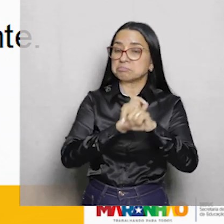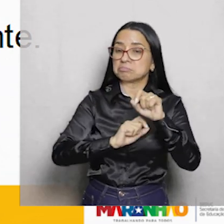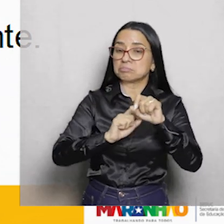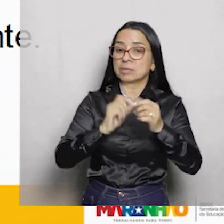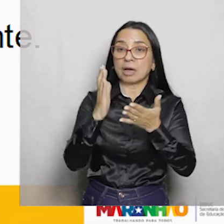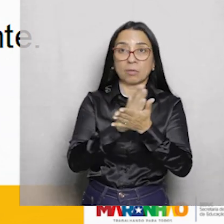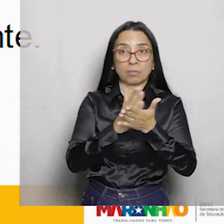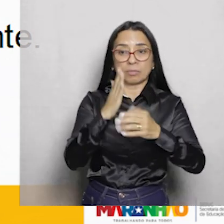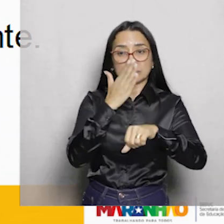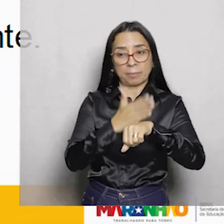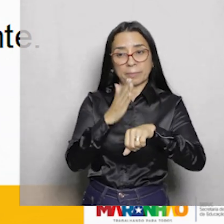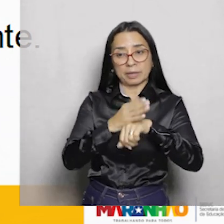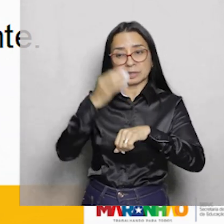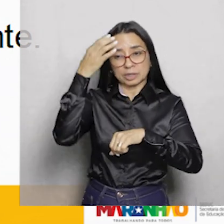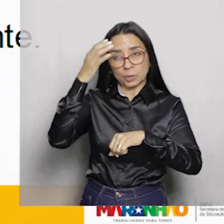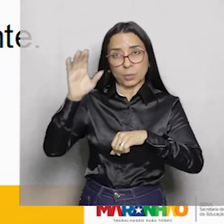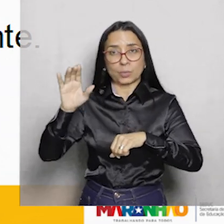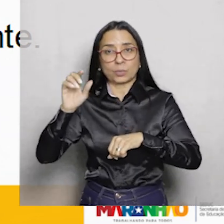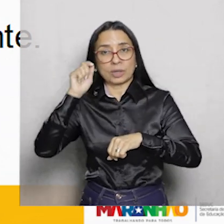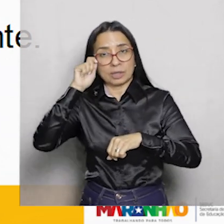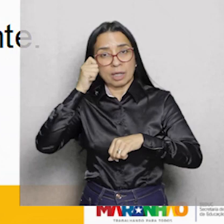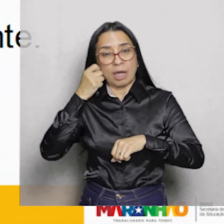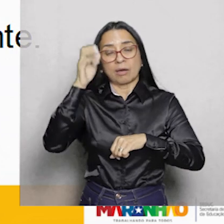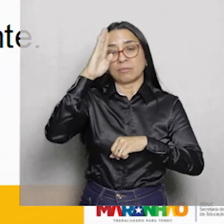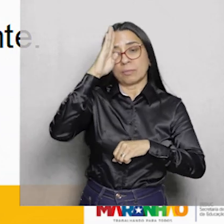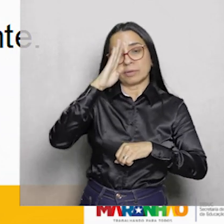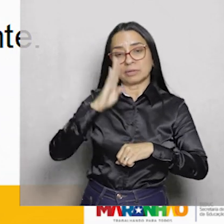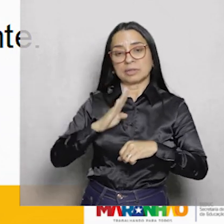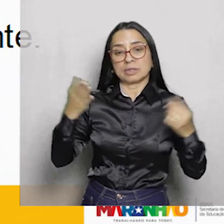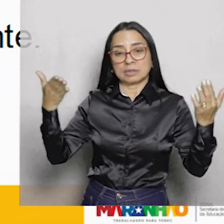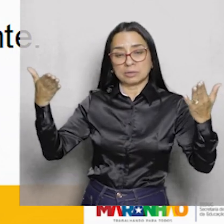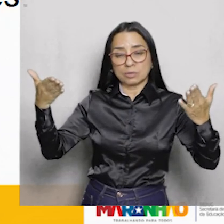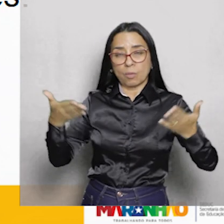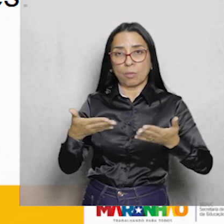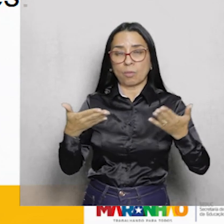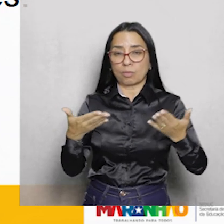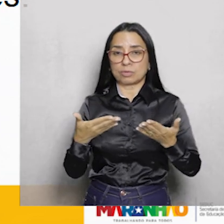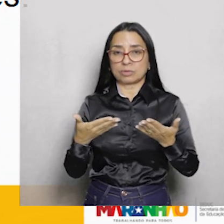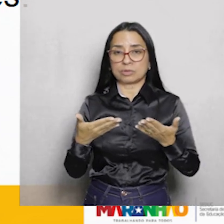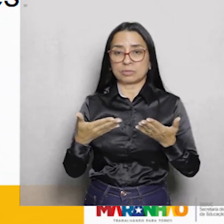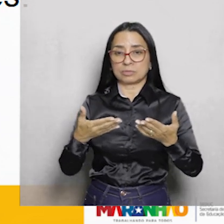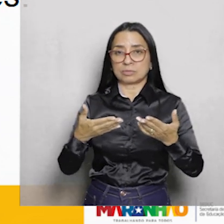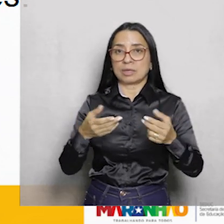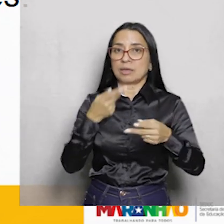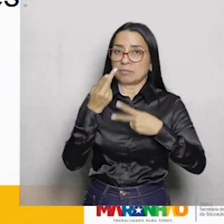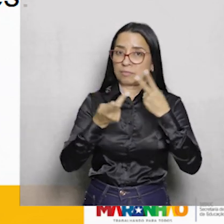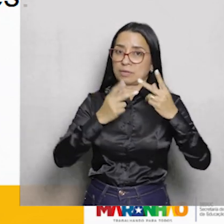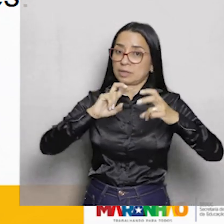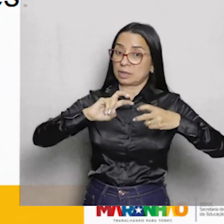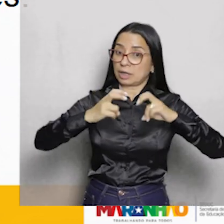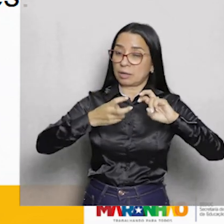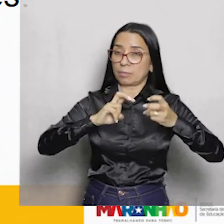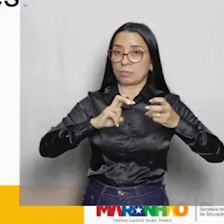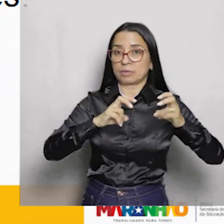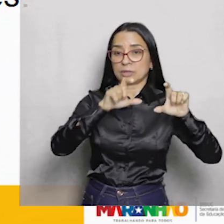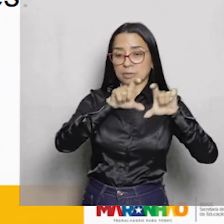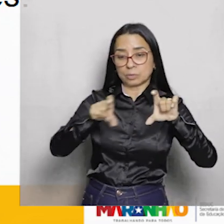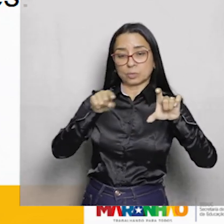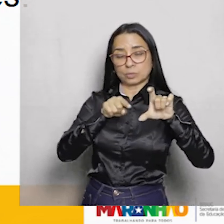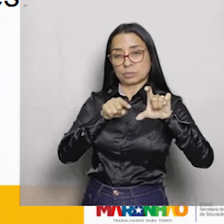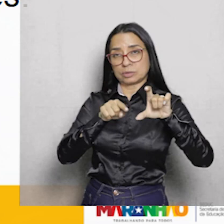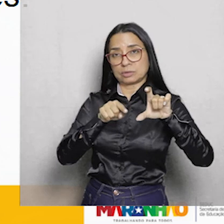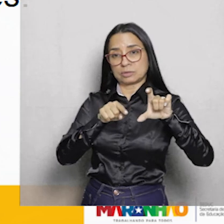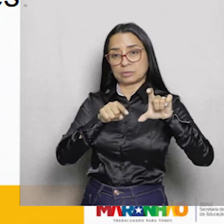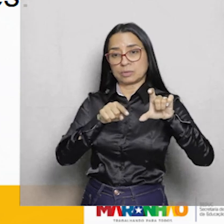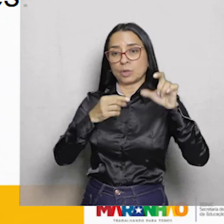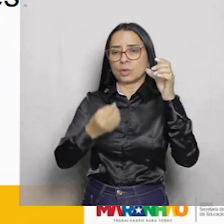práticas culturais afro-brasileiras, atuais, né, ele fala da capoeira no texto, surgiram em nossa história como